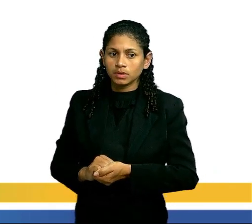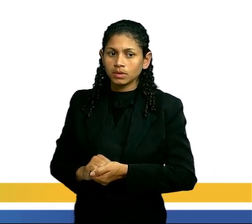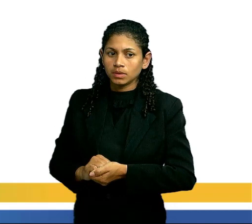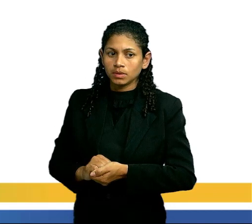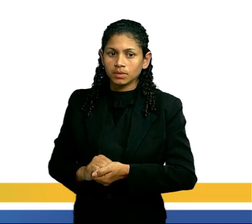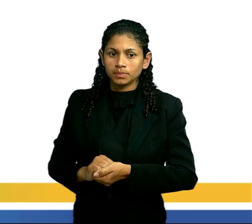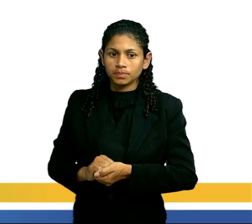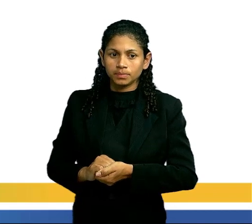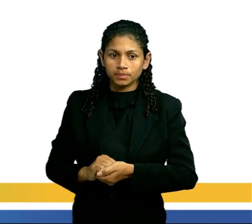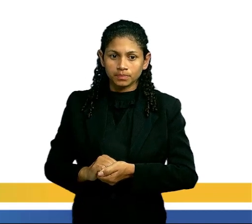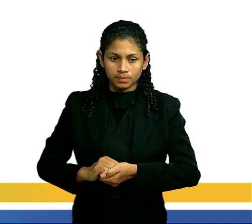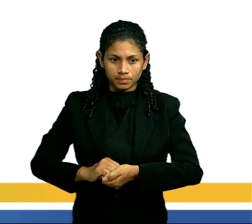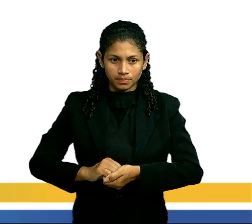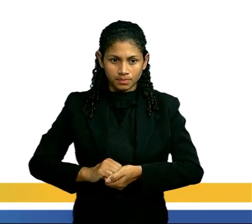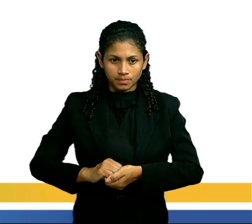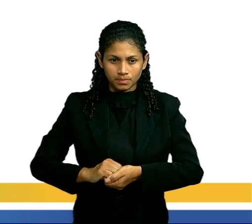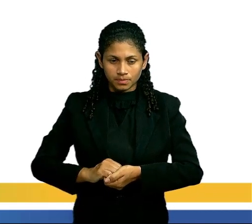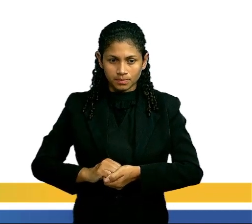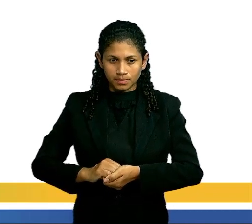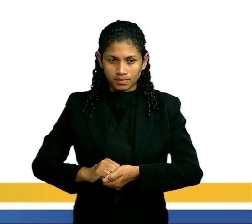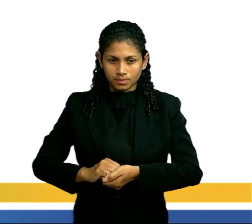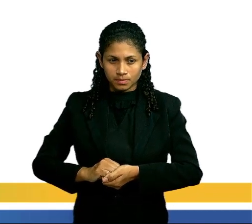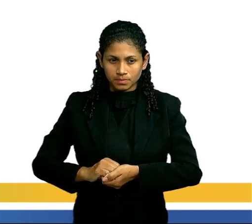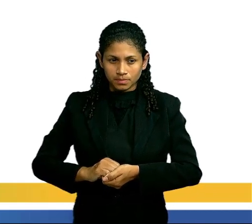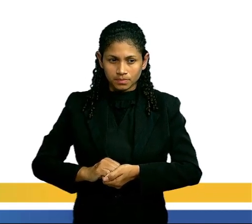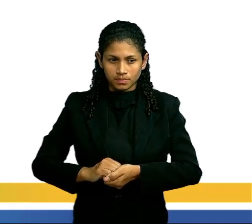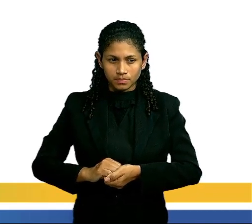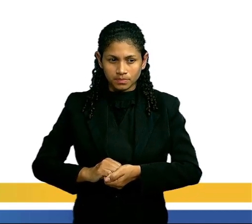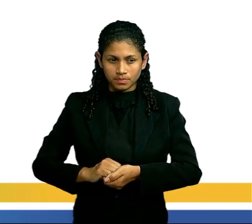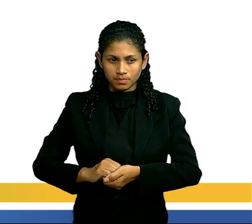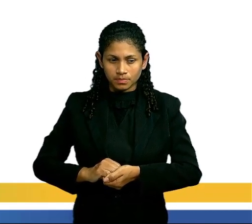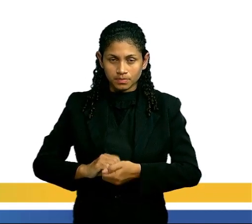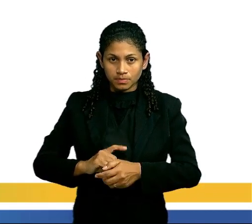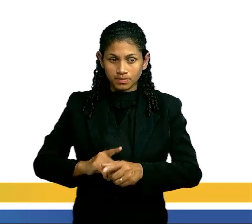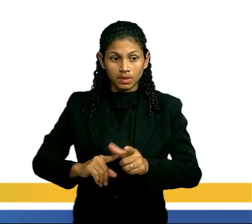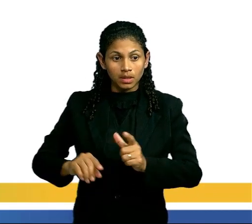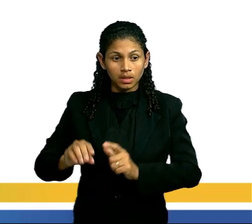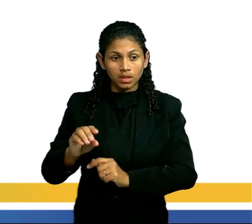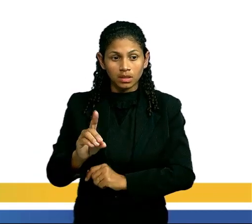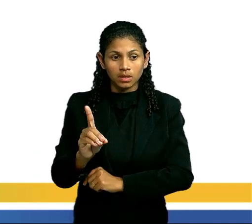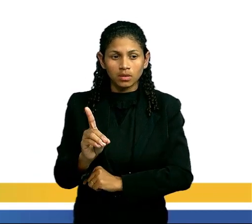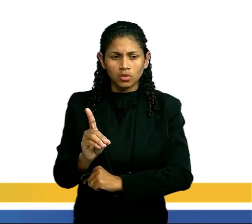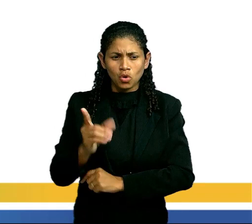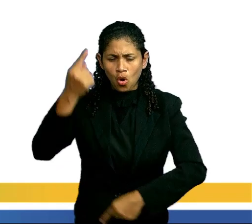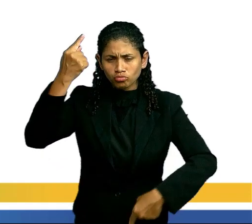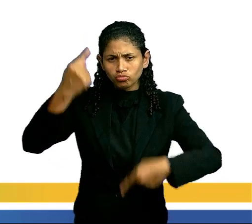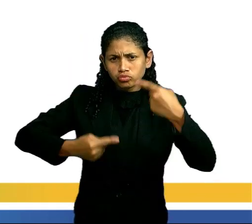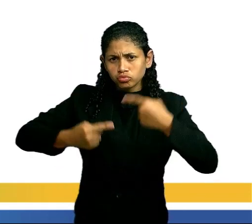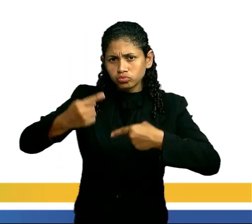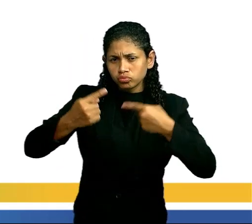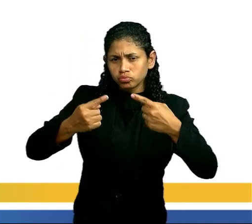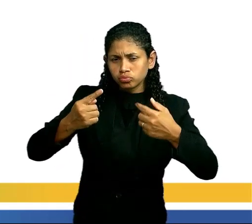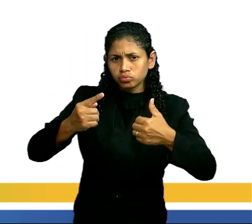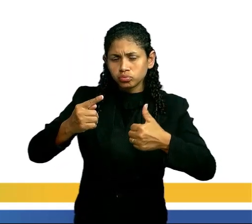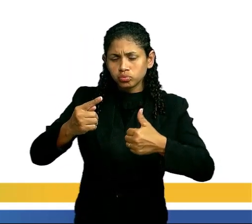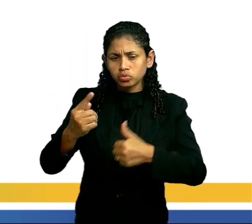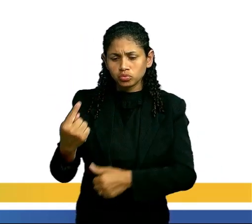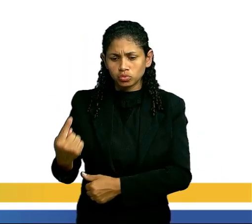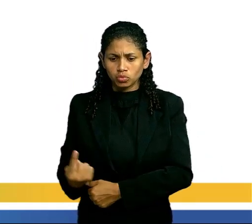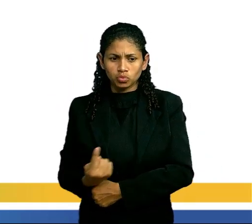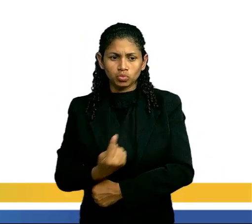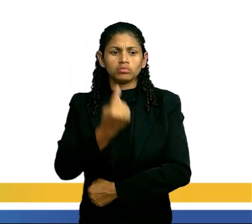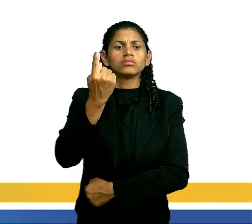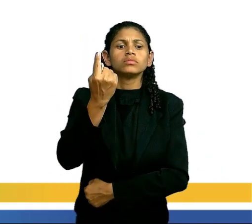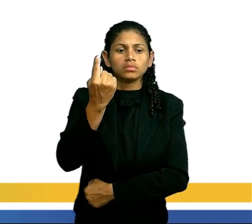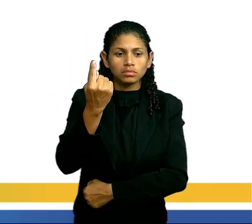situação conturbada vivida no país presidido por ele. Letra D. Questionar o protagonismo de Macron entre os